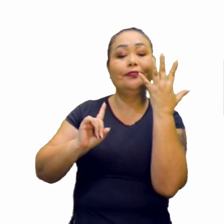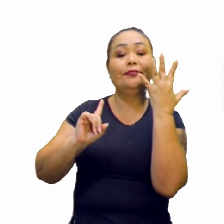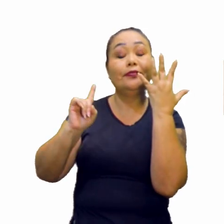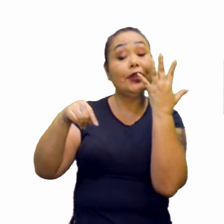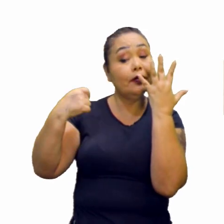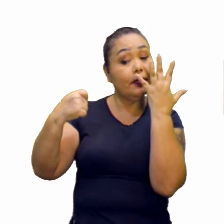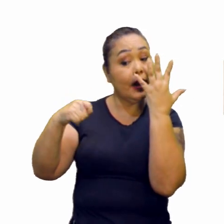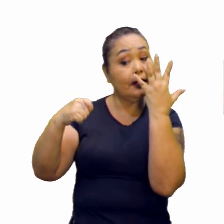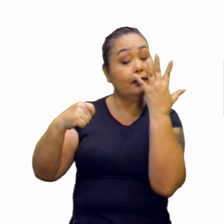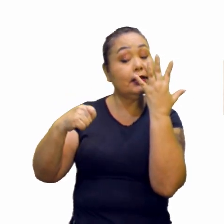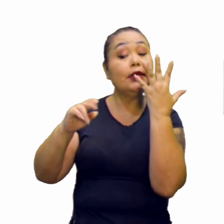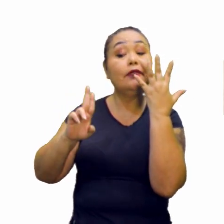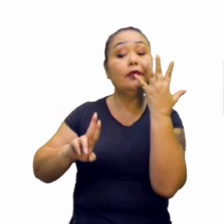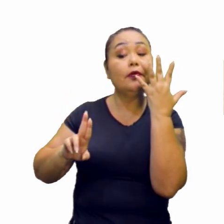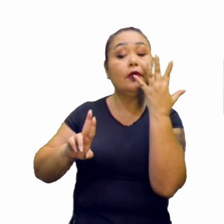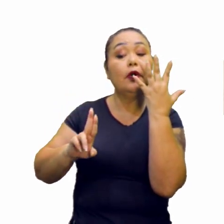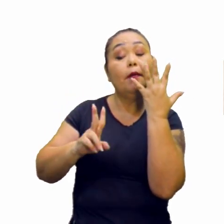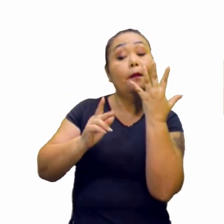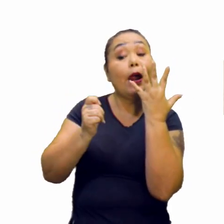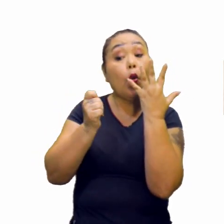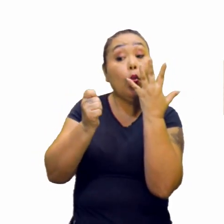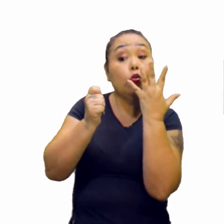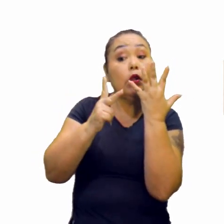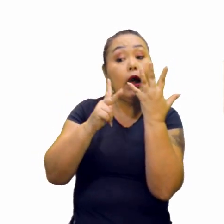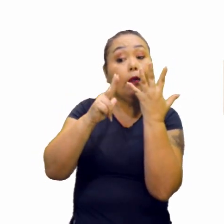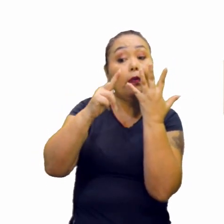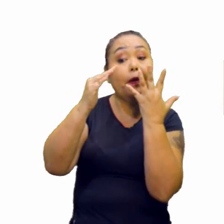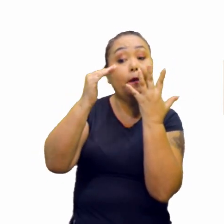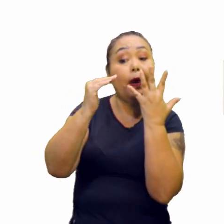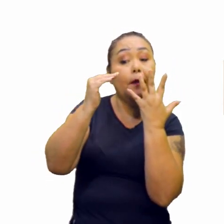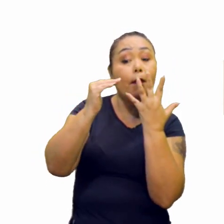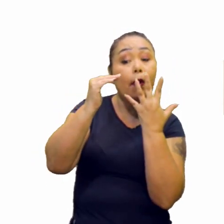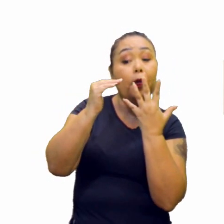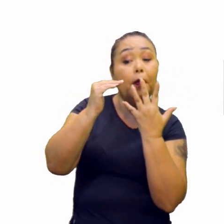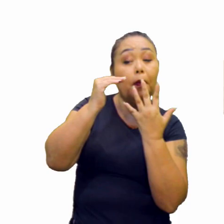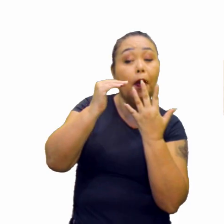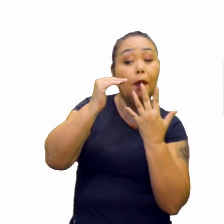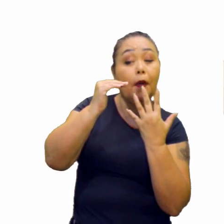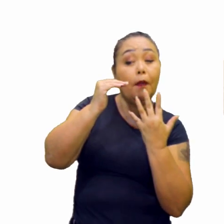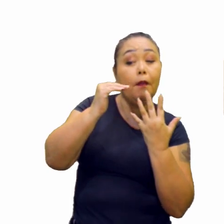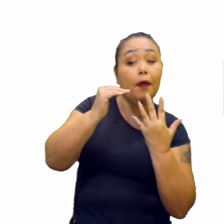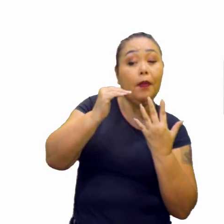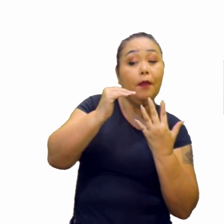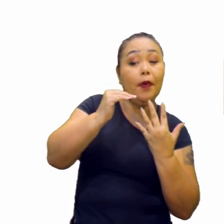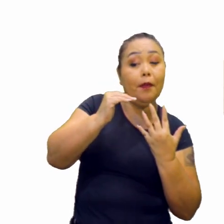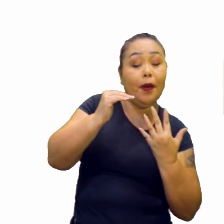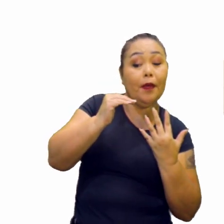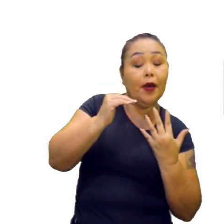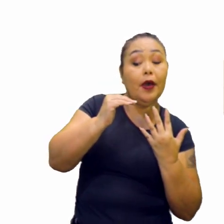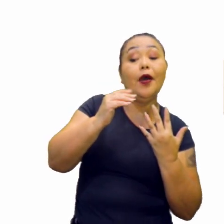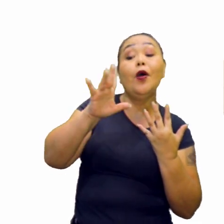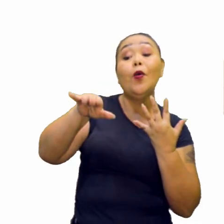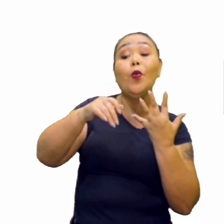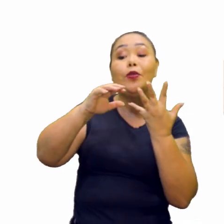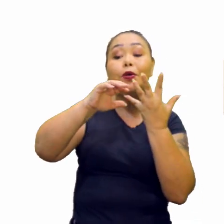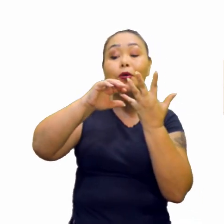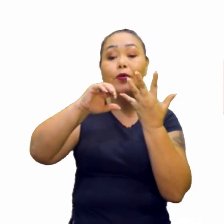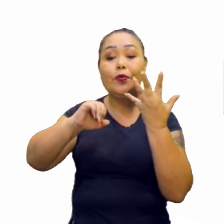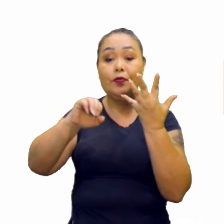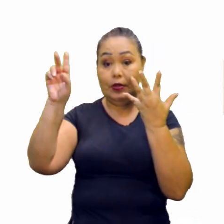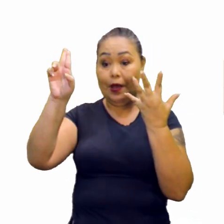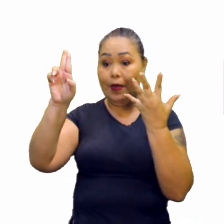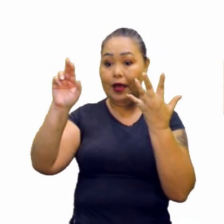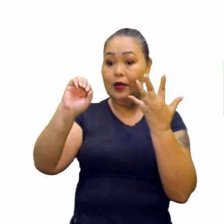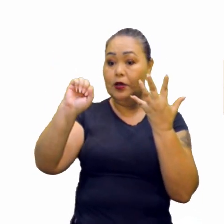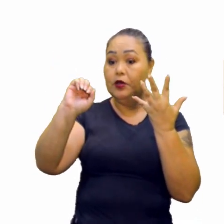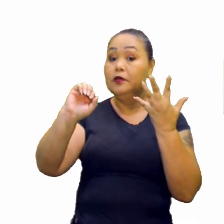para controlar. Então, quando eu retiro, eu suprimo, como está escrito aqui, ó, supressão